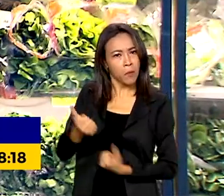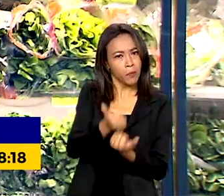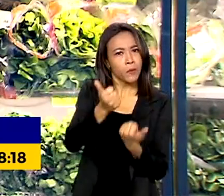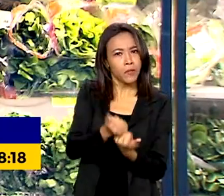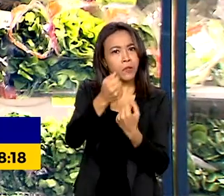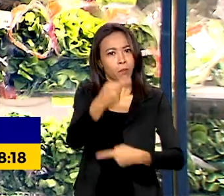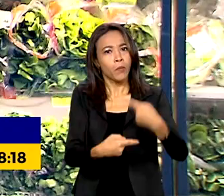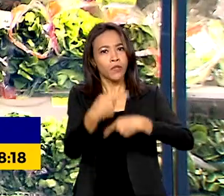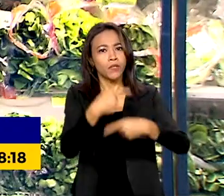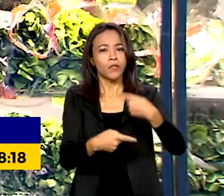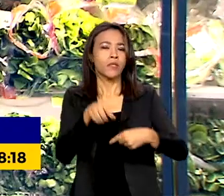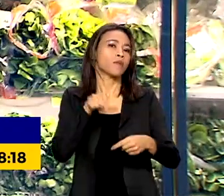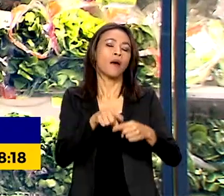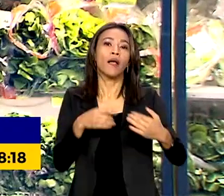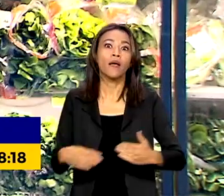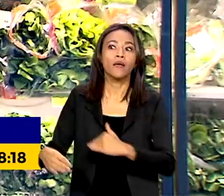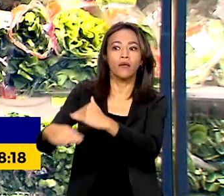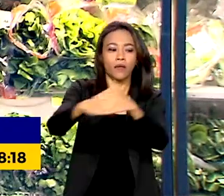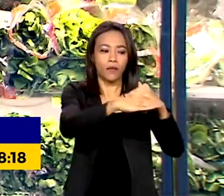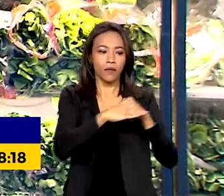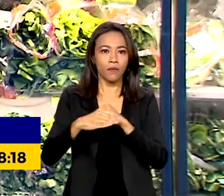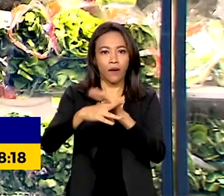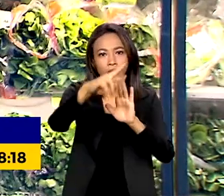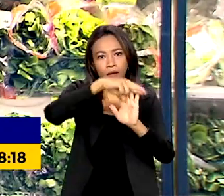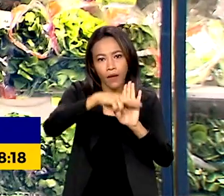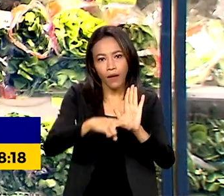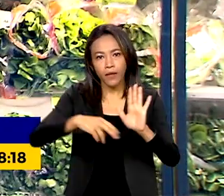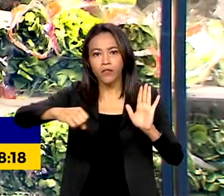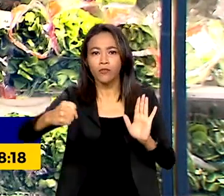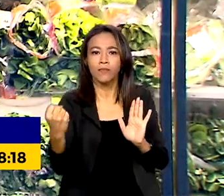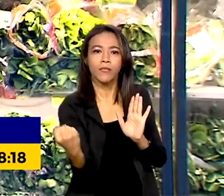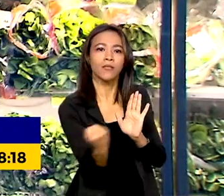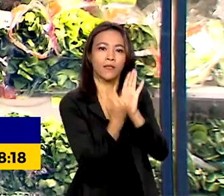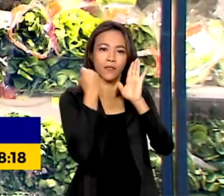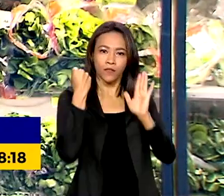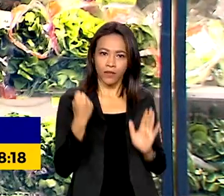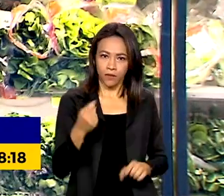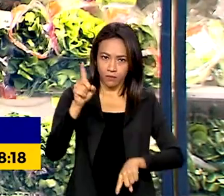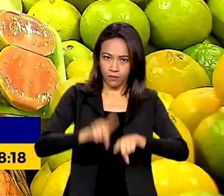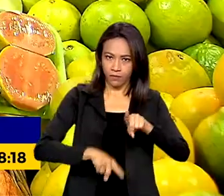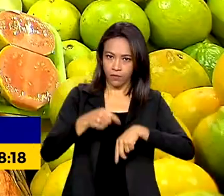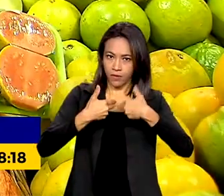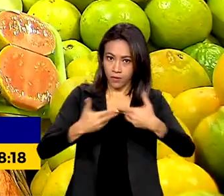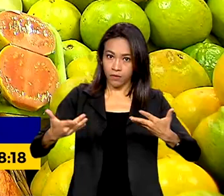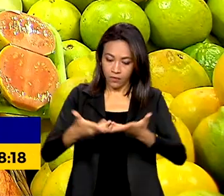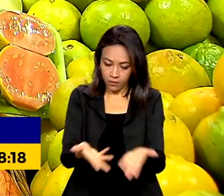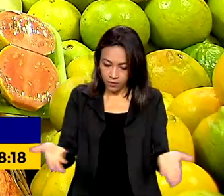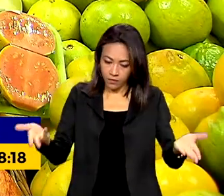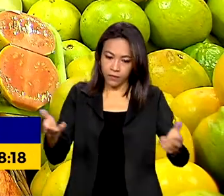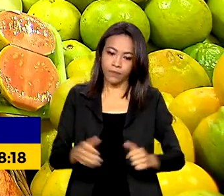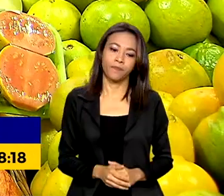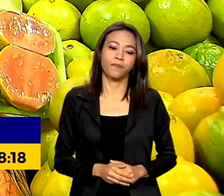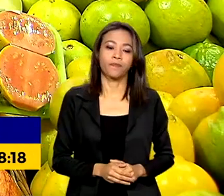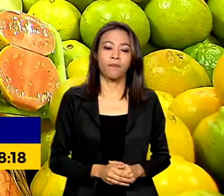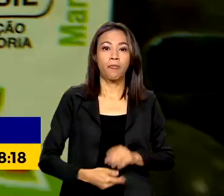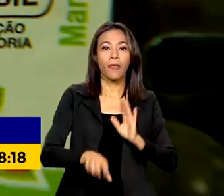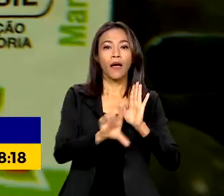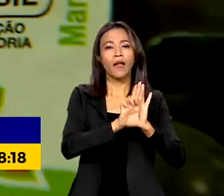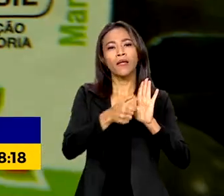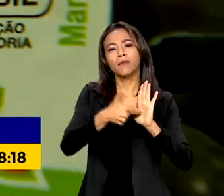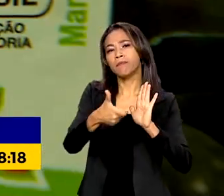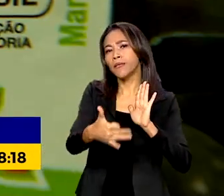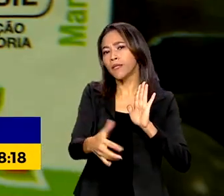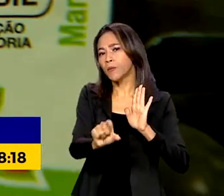para padronizar os critérios de certificação desses produtos a lei diz que os orgânicos